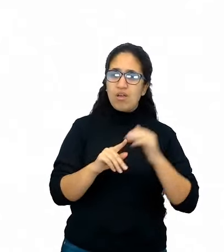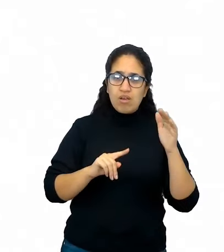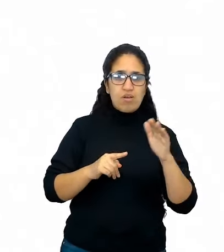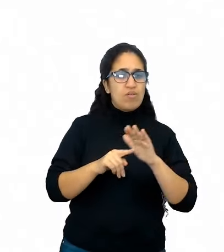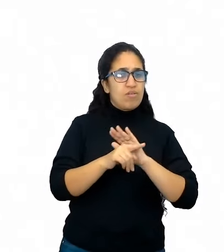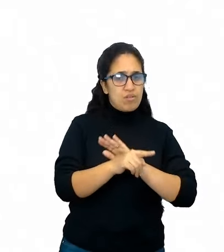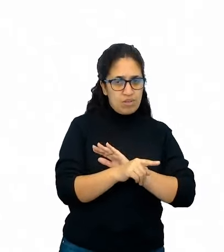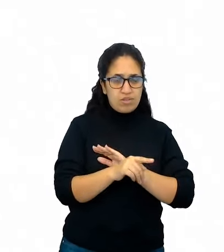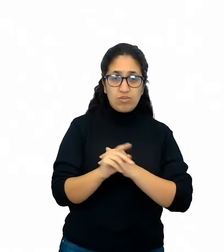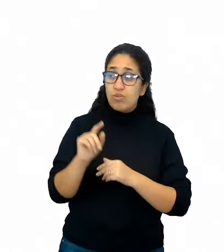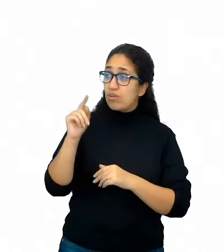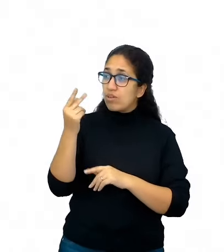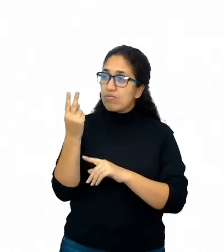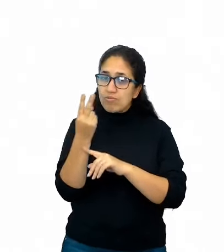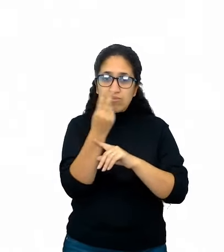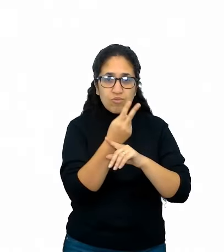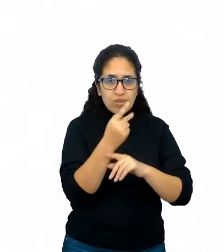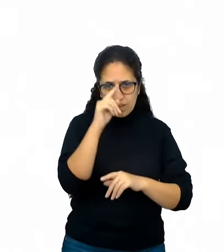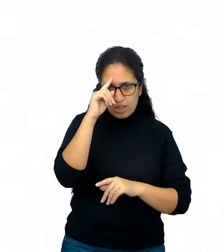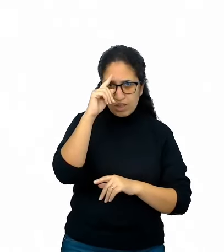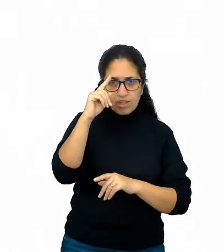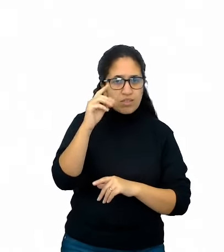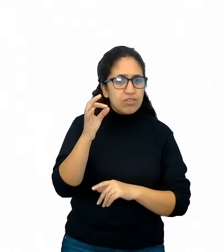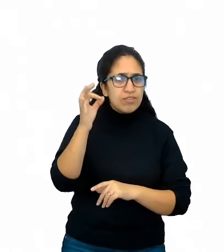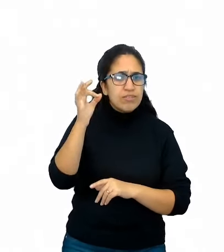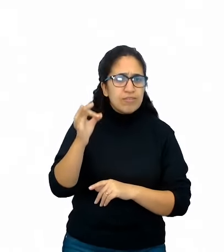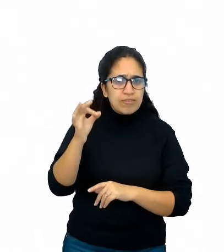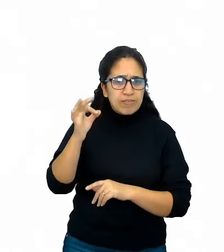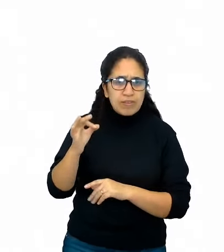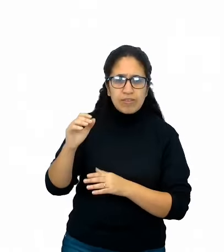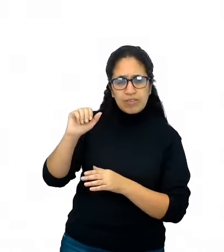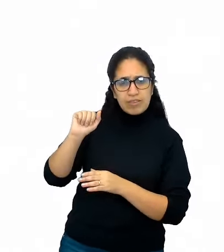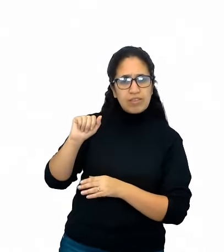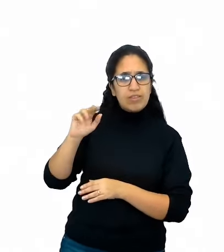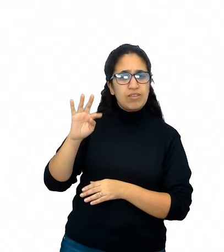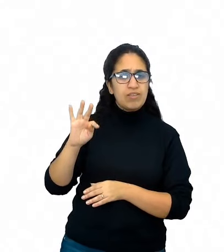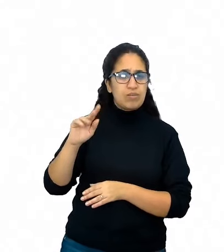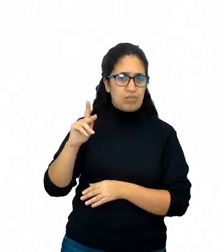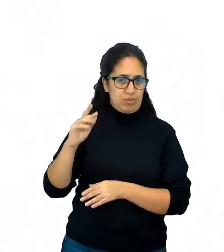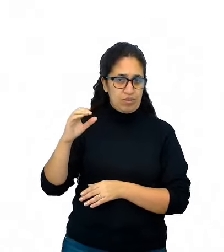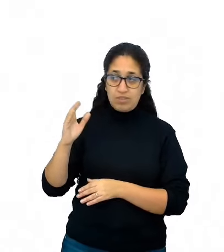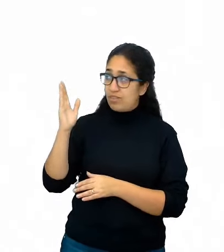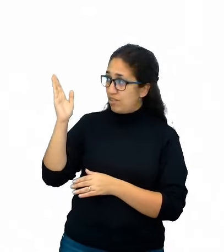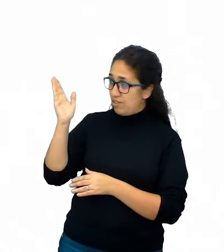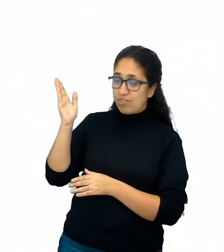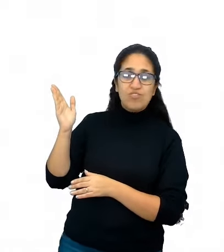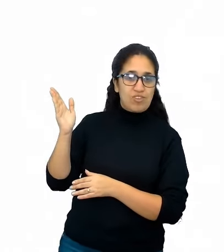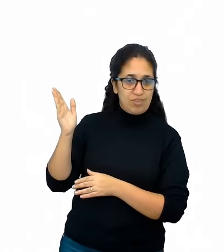Aprofundamento, e procurar a data da ATPC da gravação que foi ao ar.